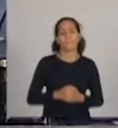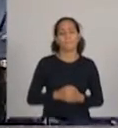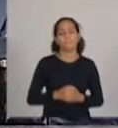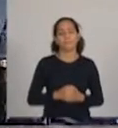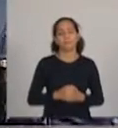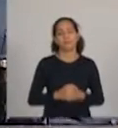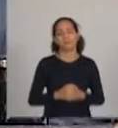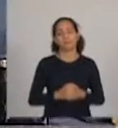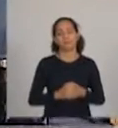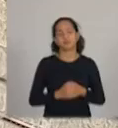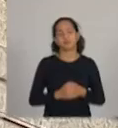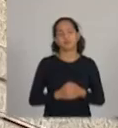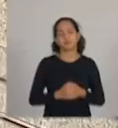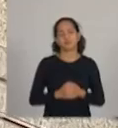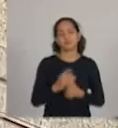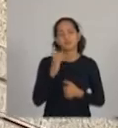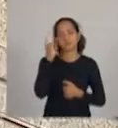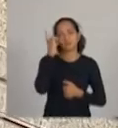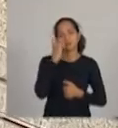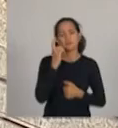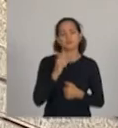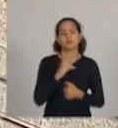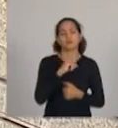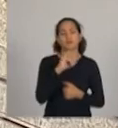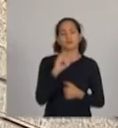10 minutos.